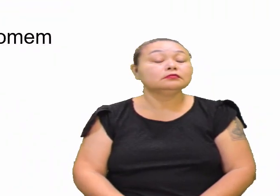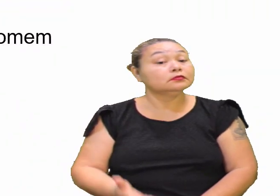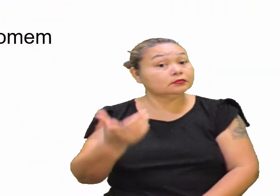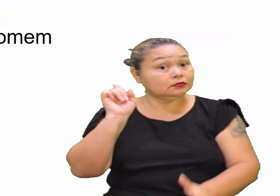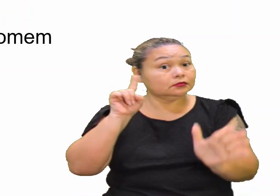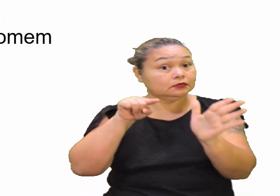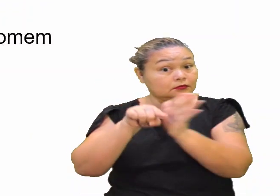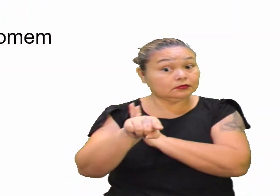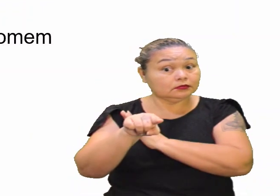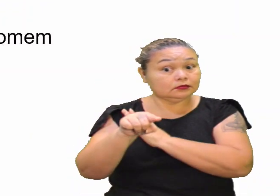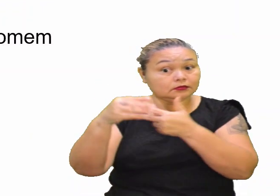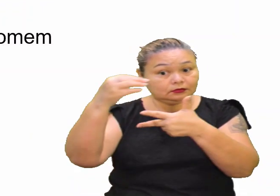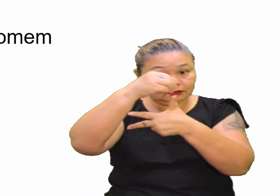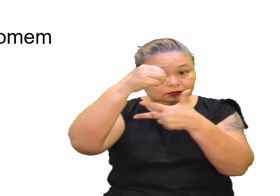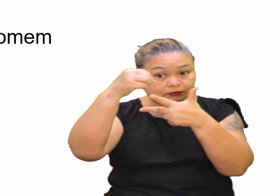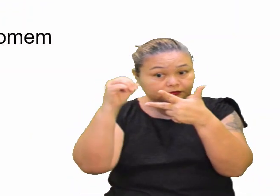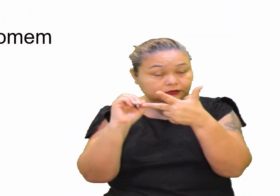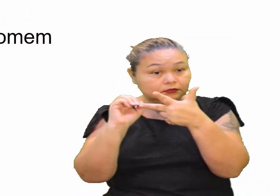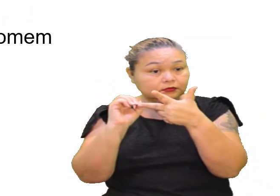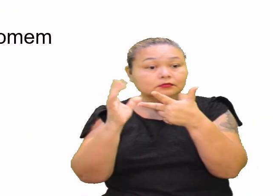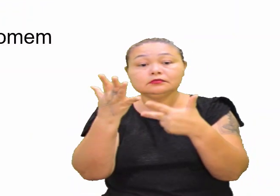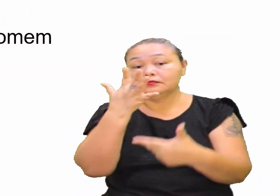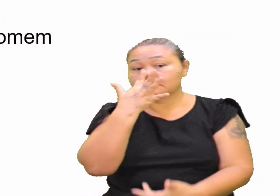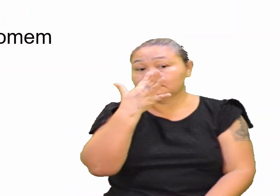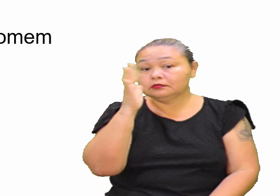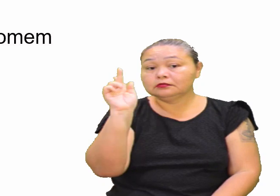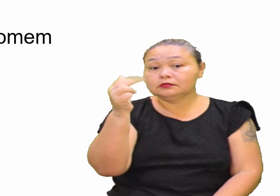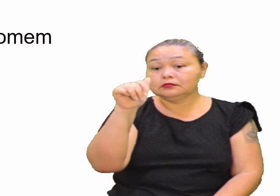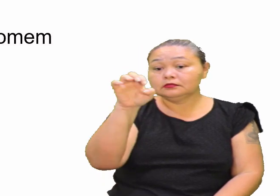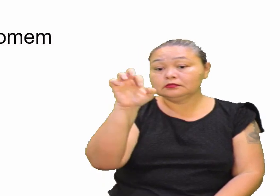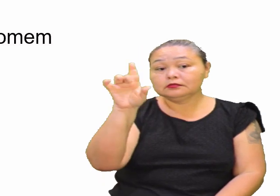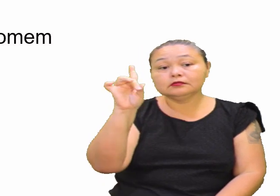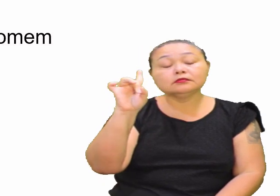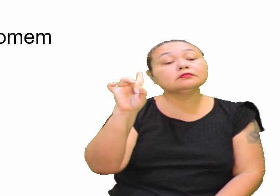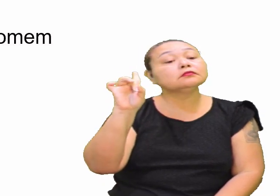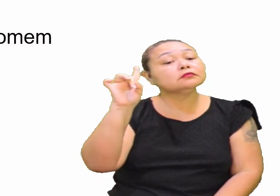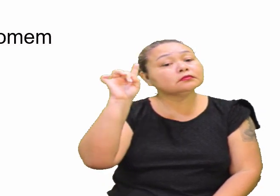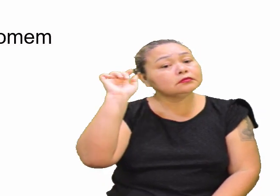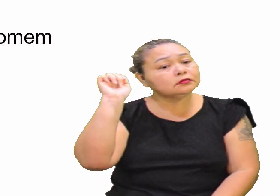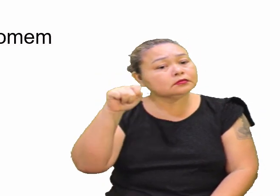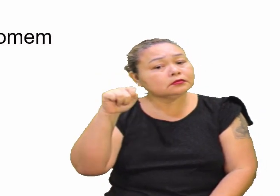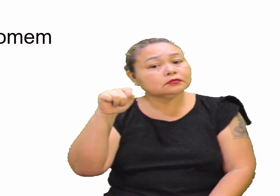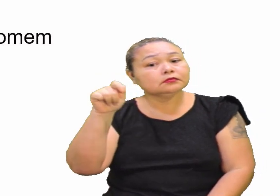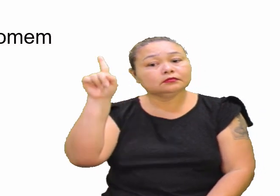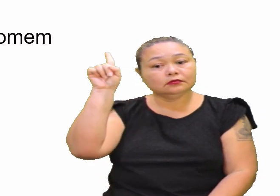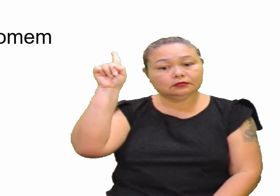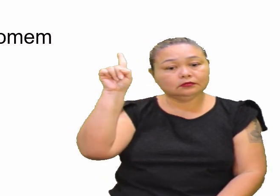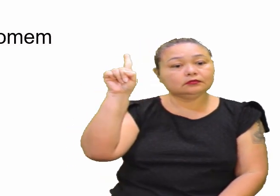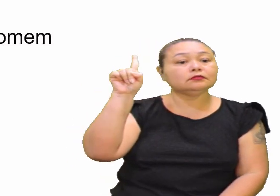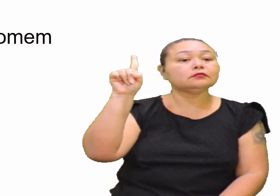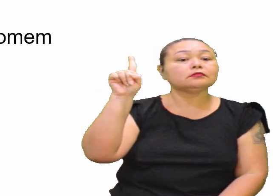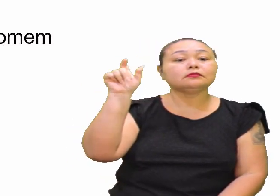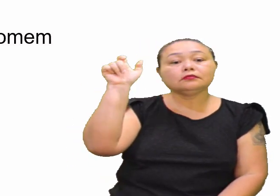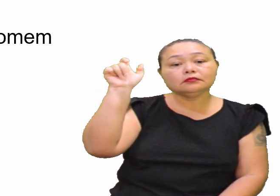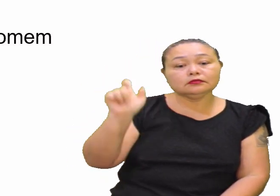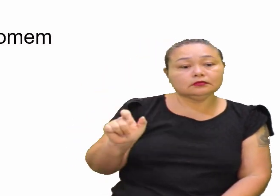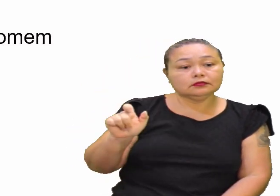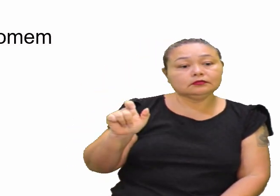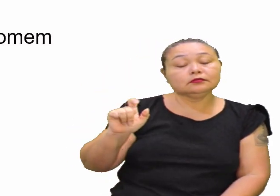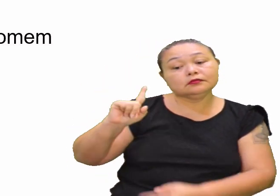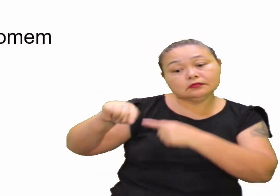ainda. Mas, professor, pode ser, é verdade. Esse A aqui, ó, ele passou para o filho dele. E aqui, quem